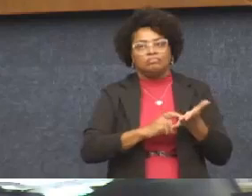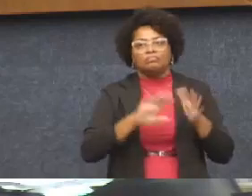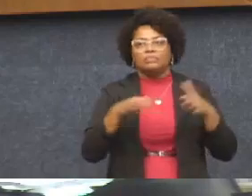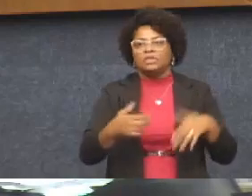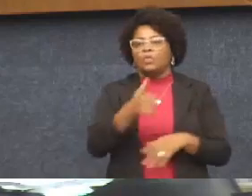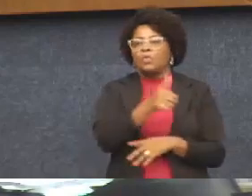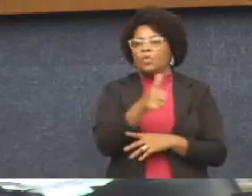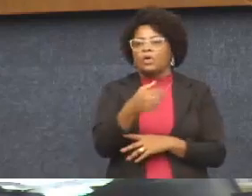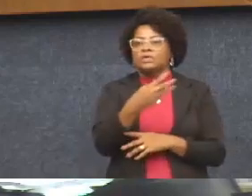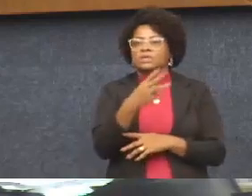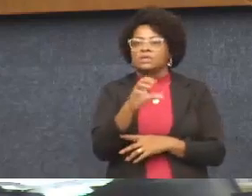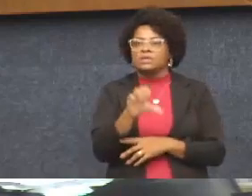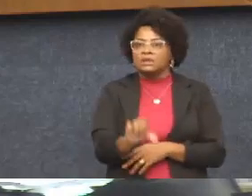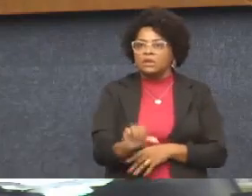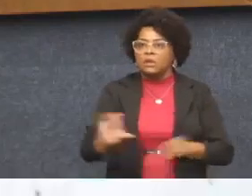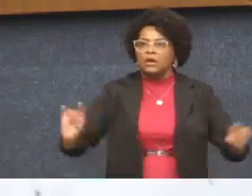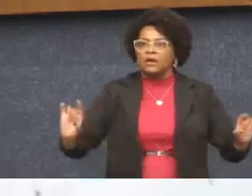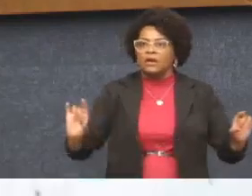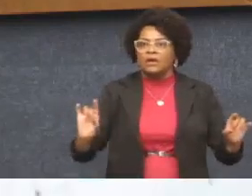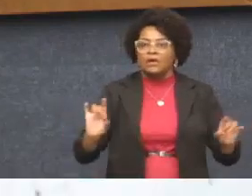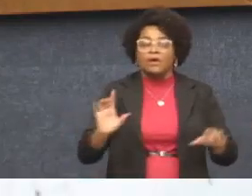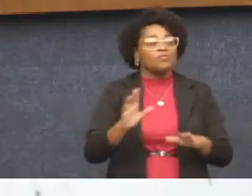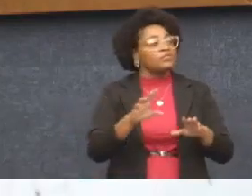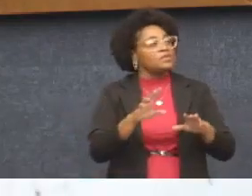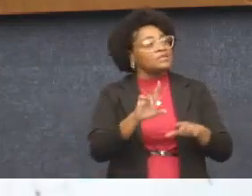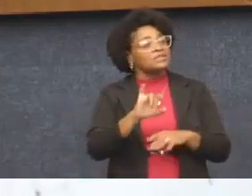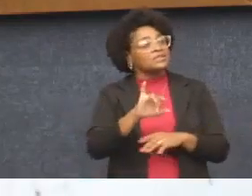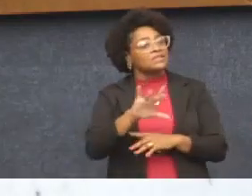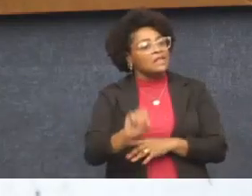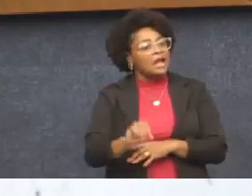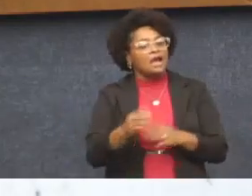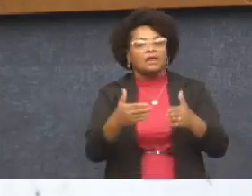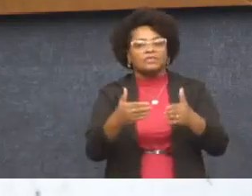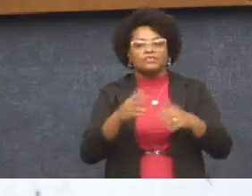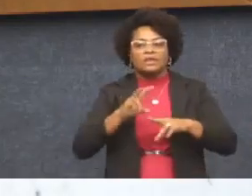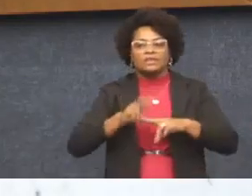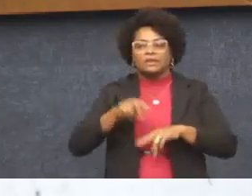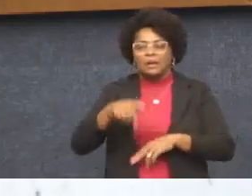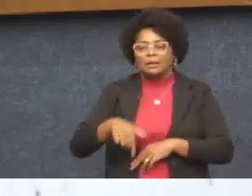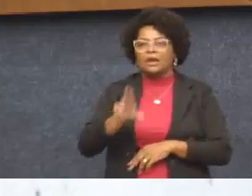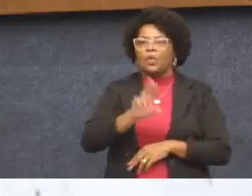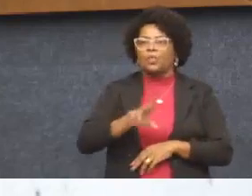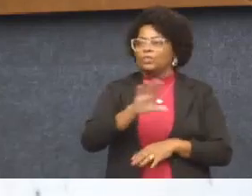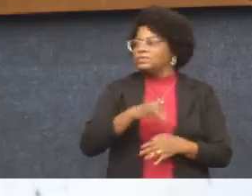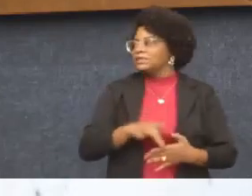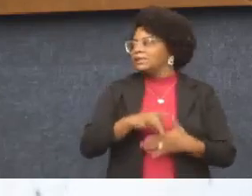11 horas e 39 minutos, grande expediente. Sérgio Fernandes, senta aqui na presidência, que eu quero fazer uso do tempo de liderança.